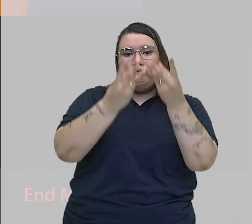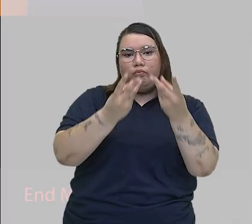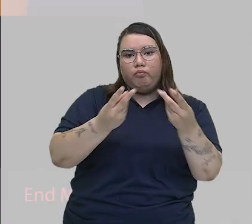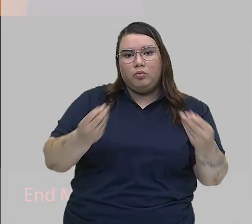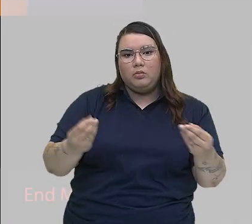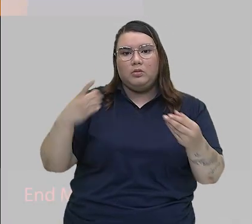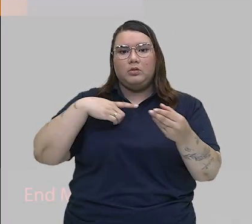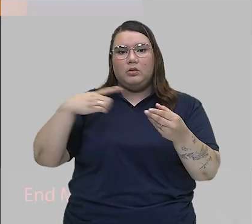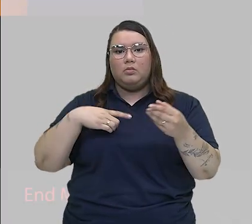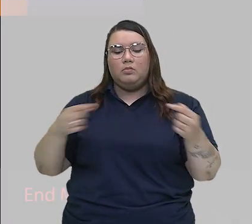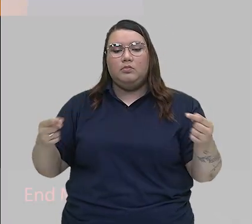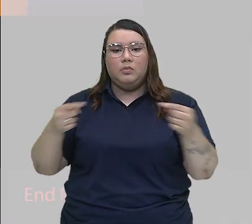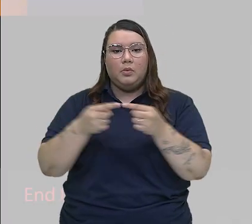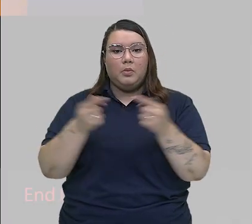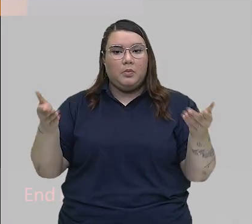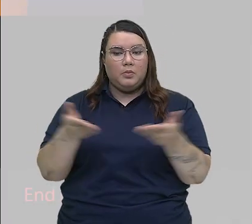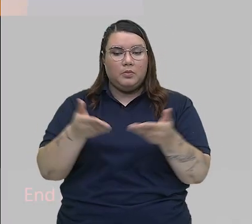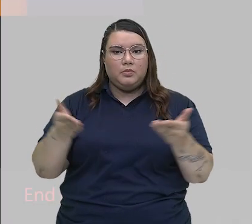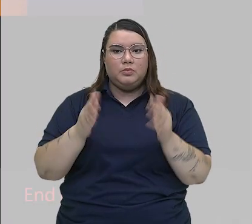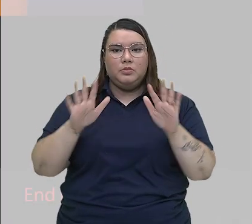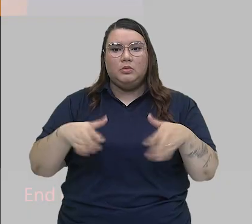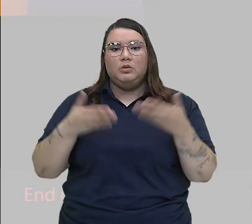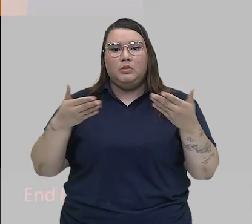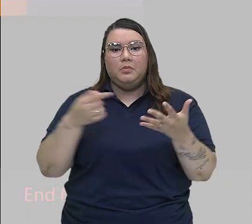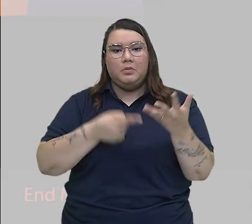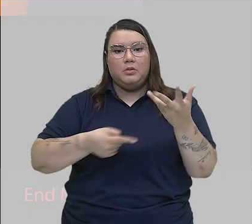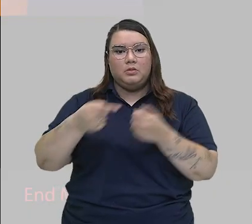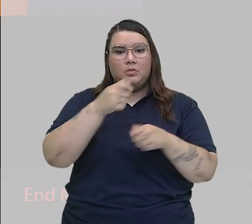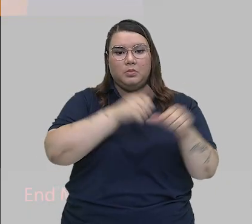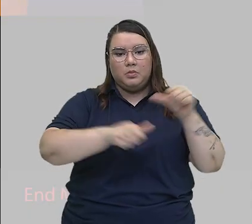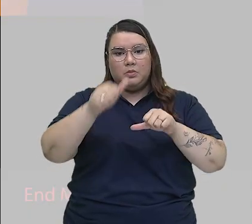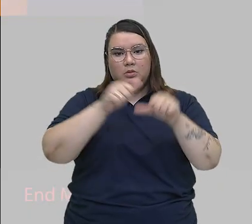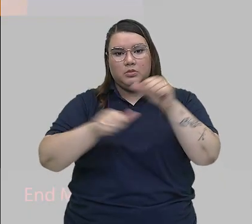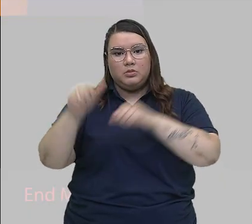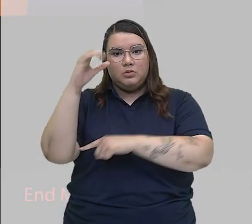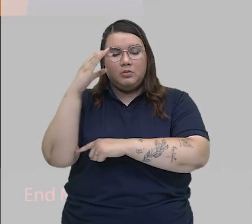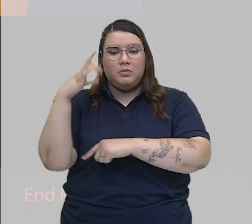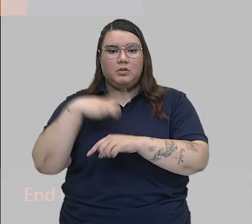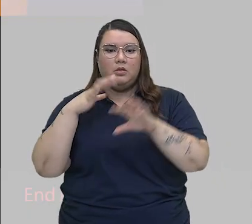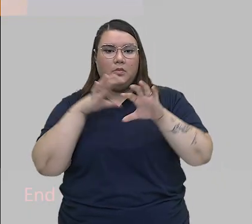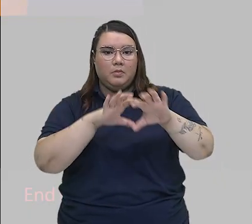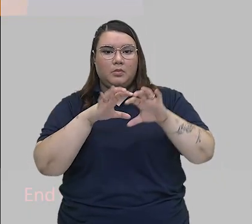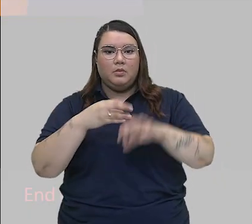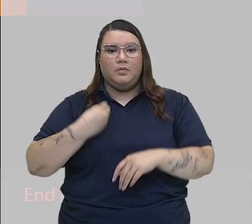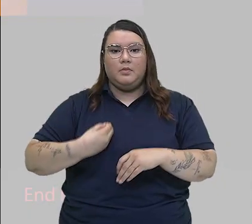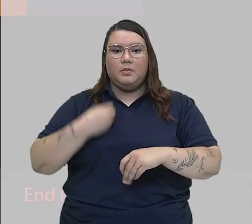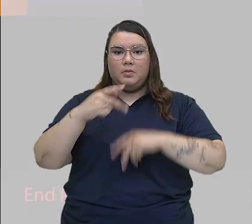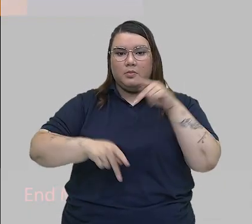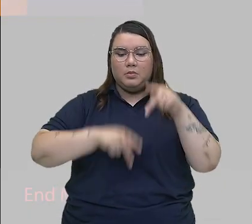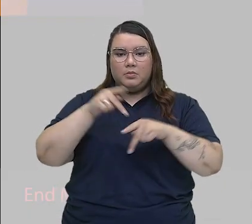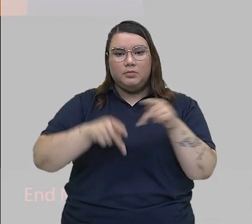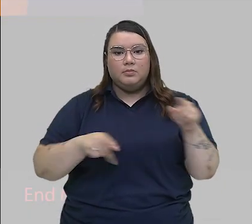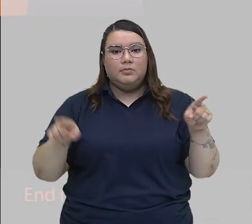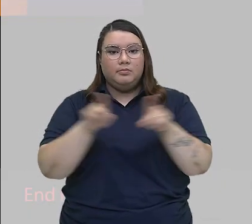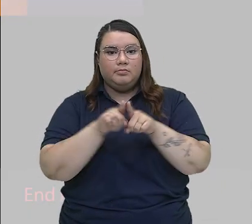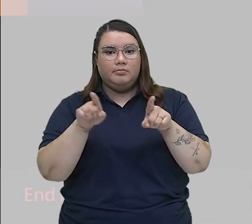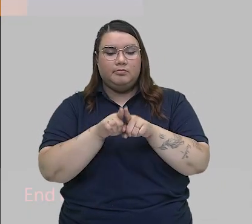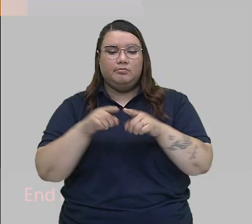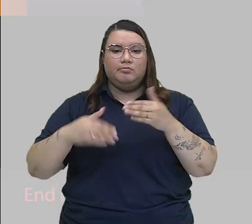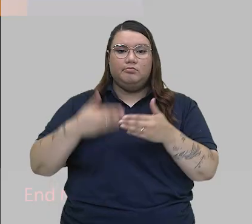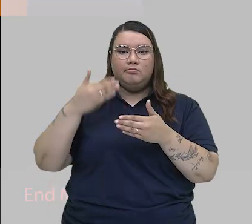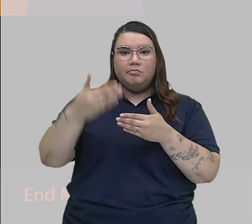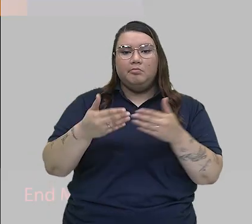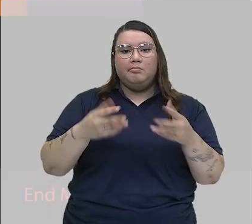até o que nós temos atualmente. Então, essas mudanças climáticas, elas também influenciam no modo de vida da população e, além disso, a